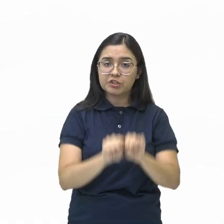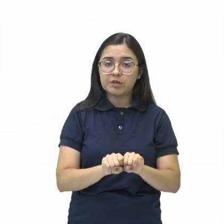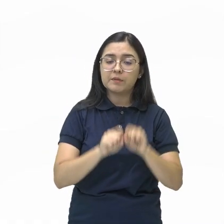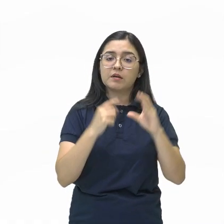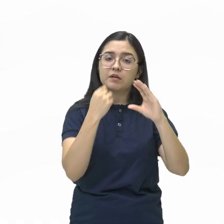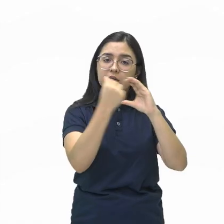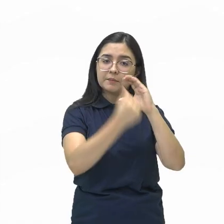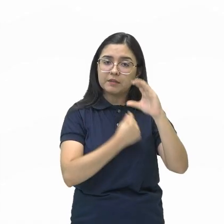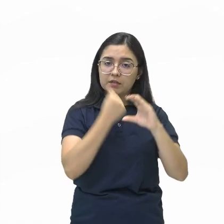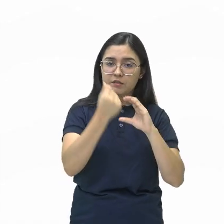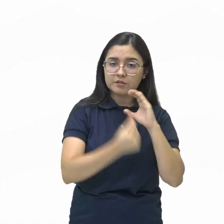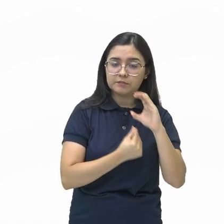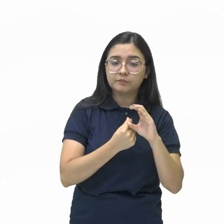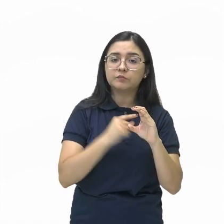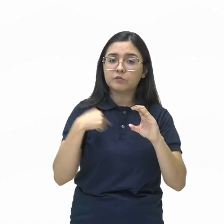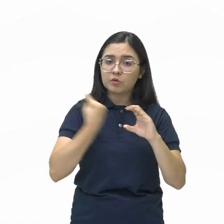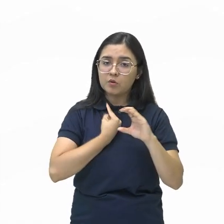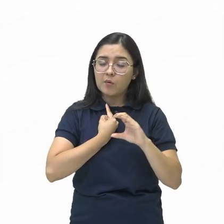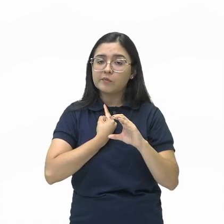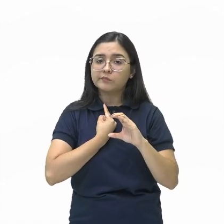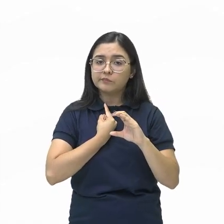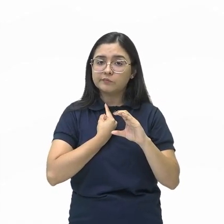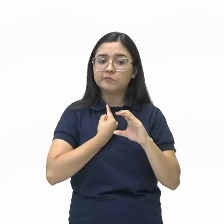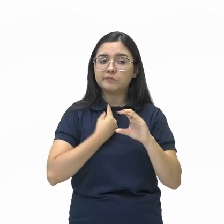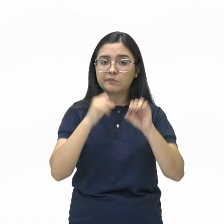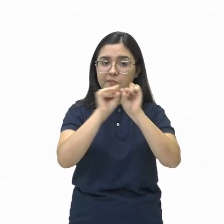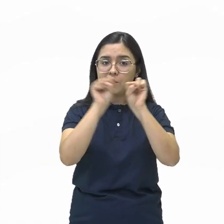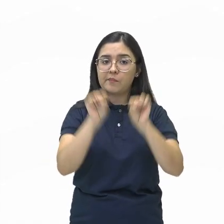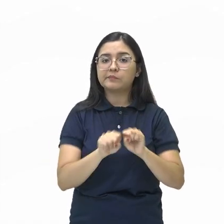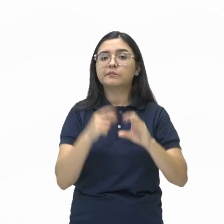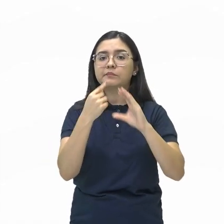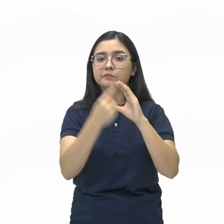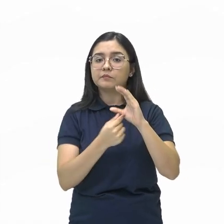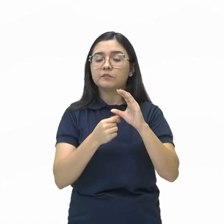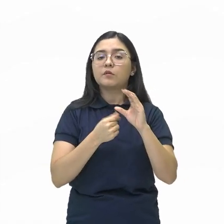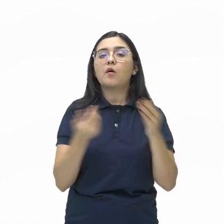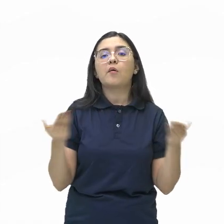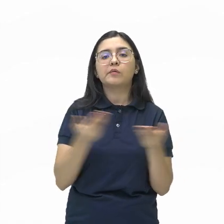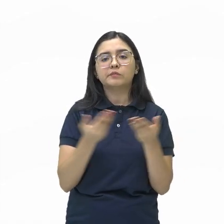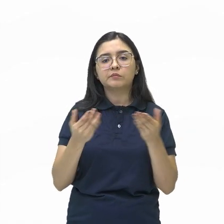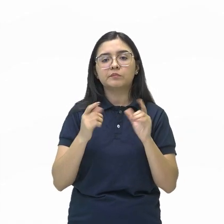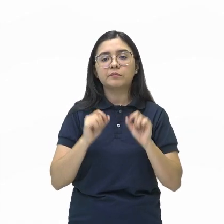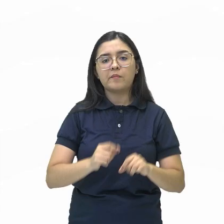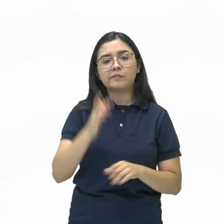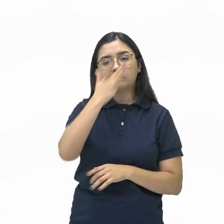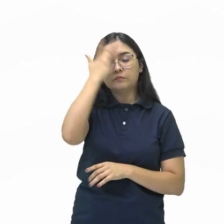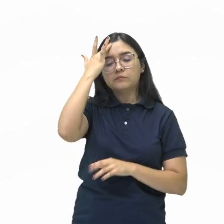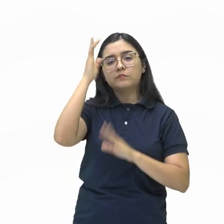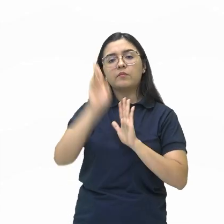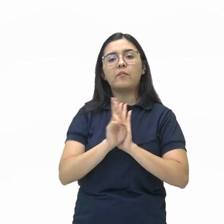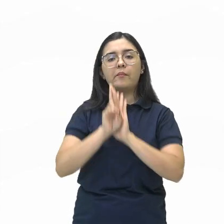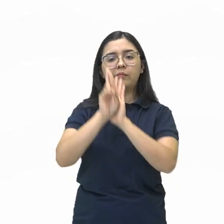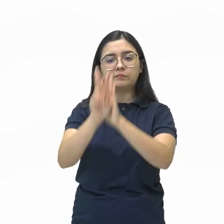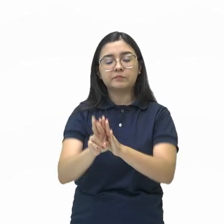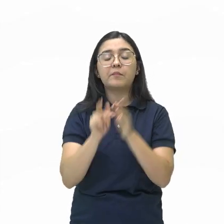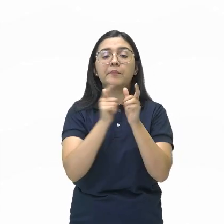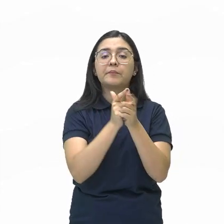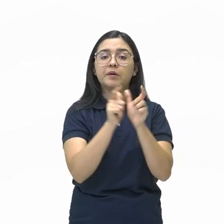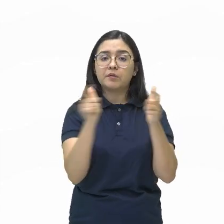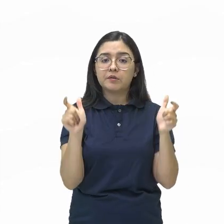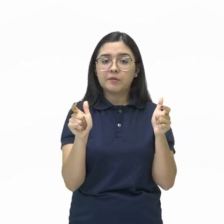capitalista, né, o nosso sistema capitalista de hoje, os proletários representam a grande